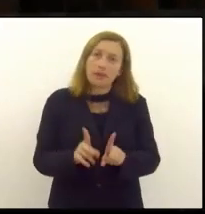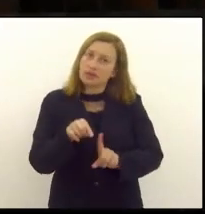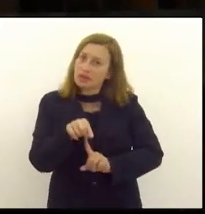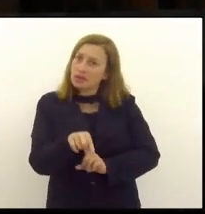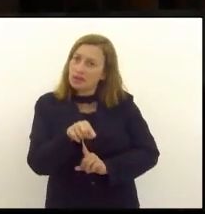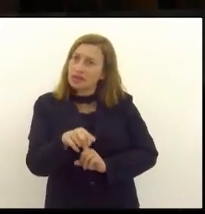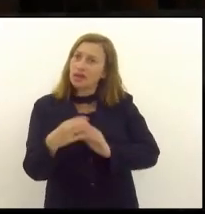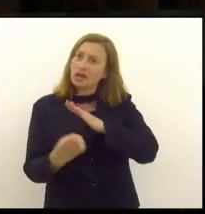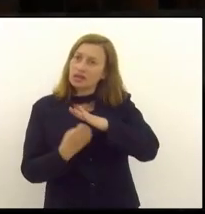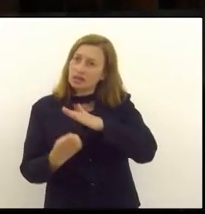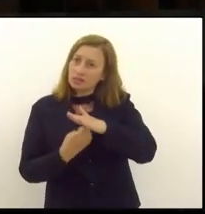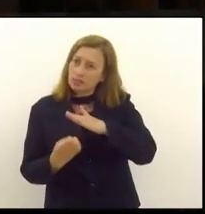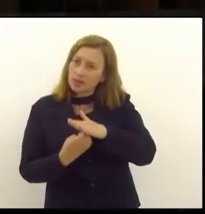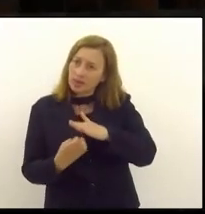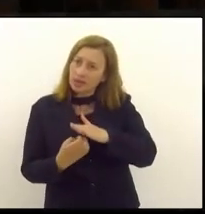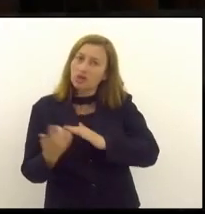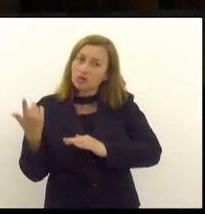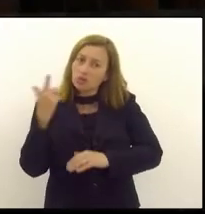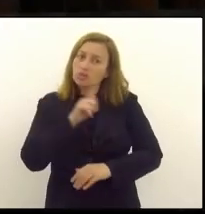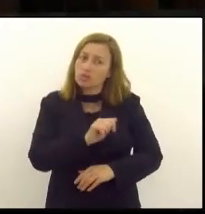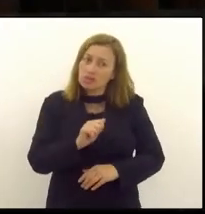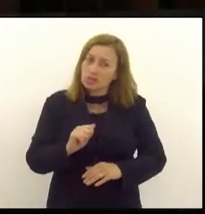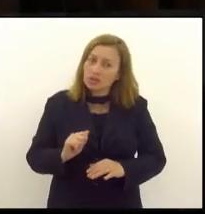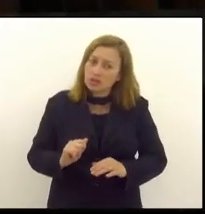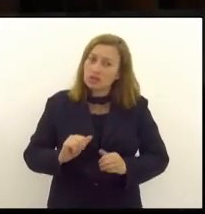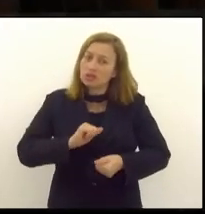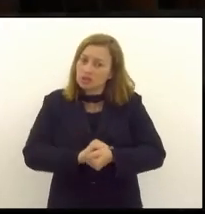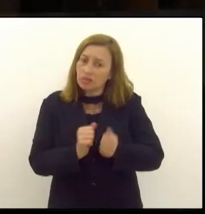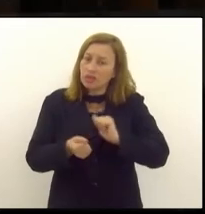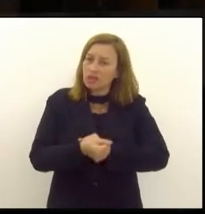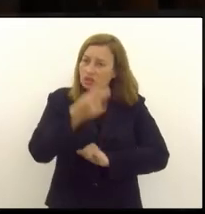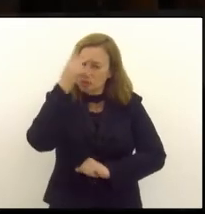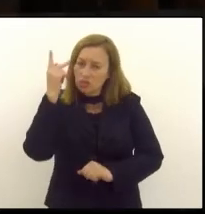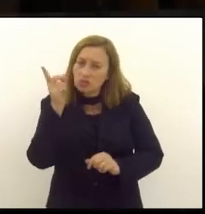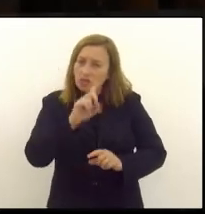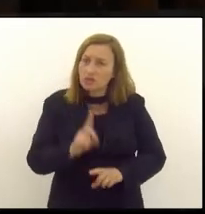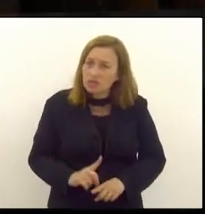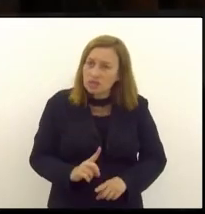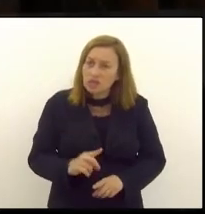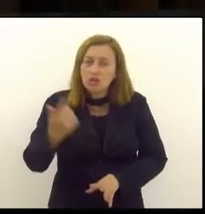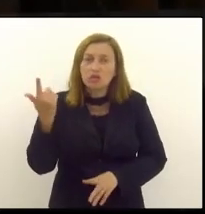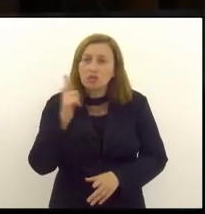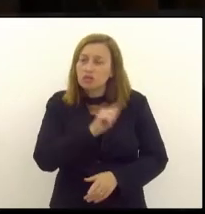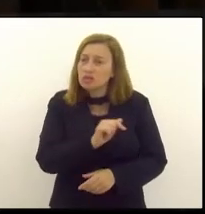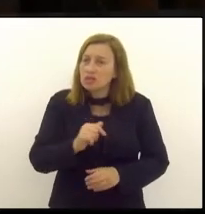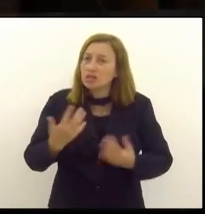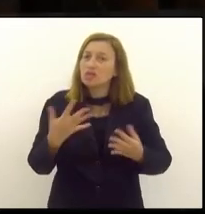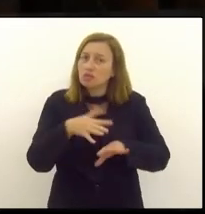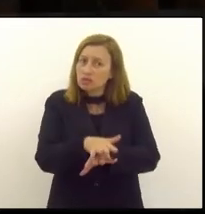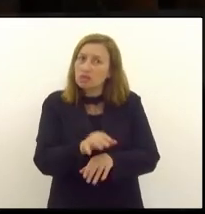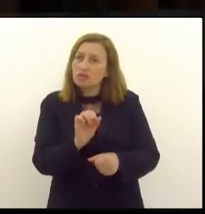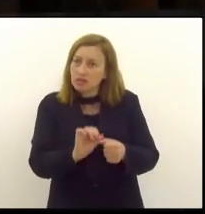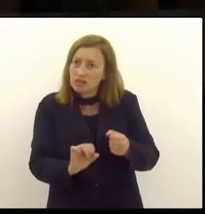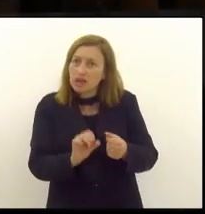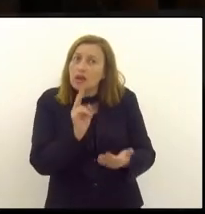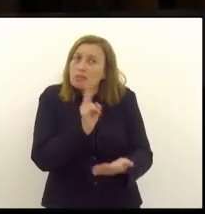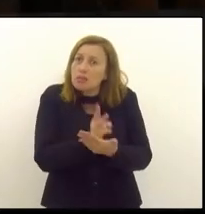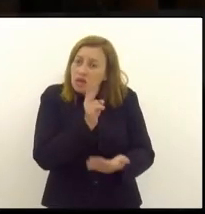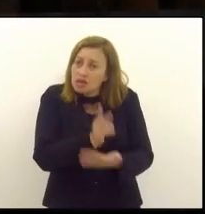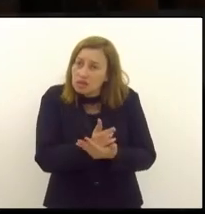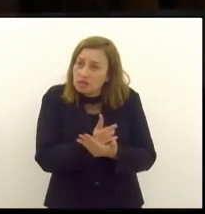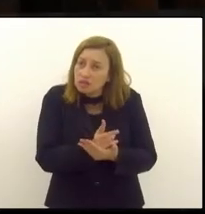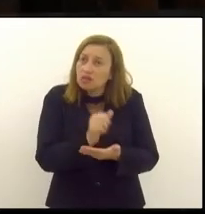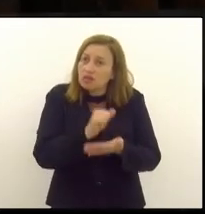as empresas offshore já estão conseguindo qualificar pessoas com deficiência e conseguindo fazer a inclusão, mesmo